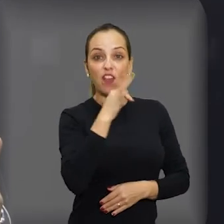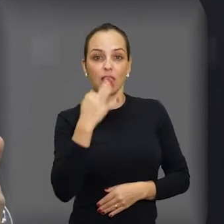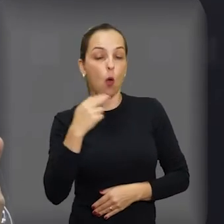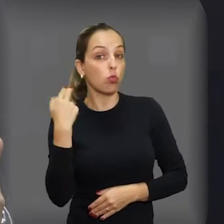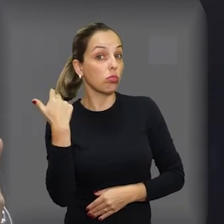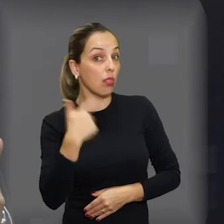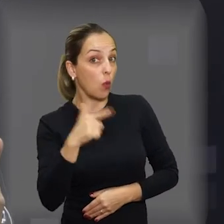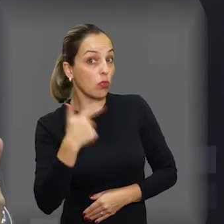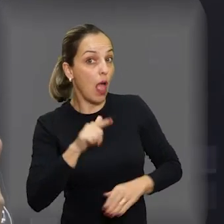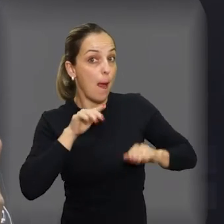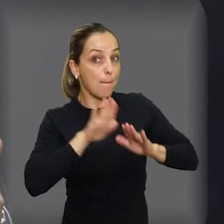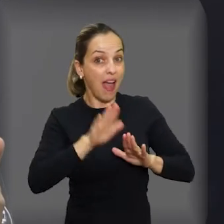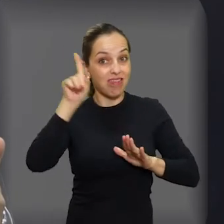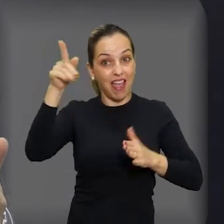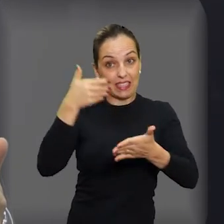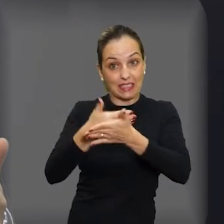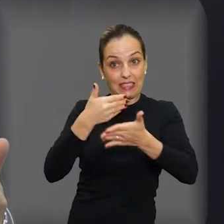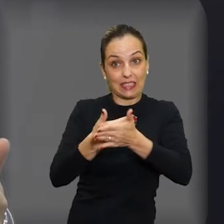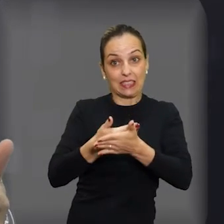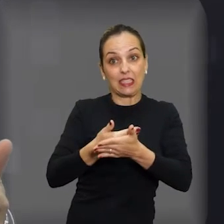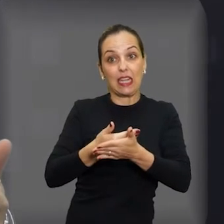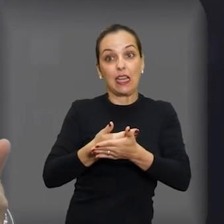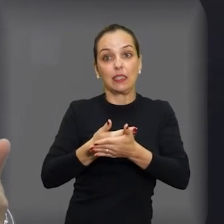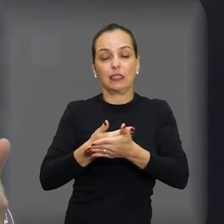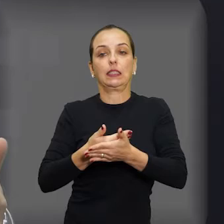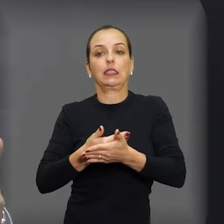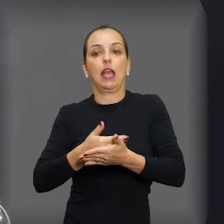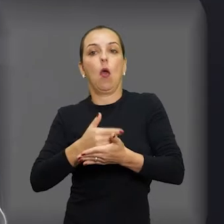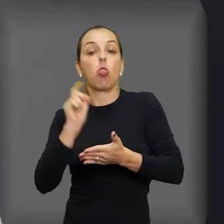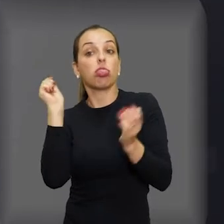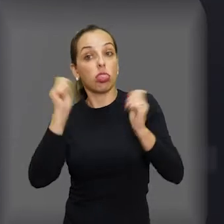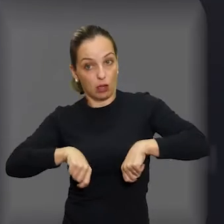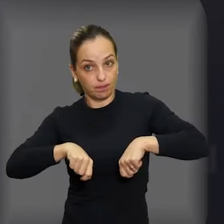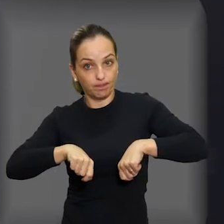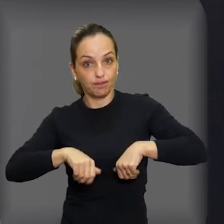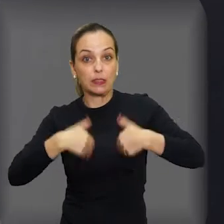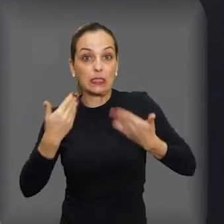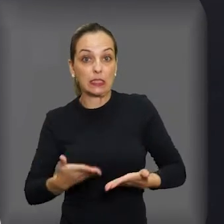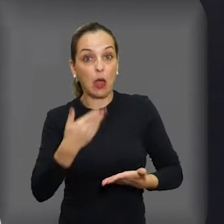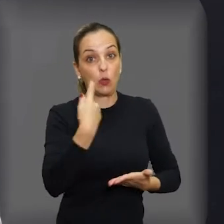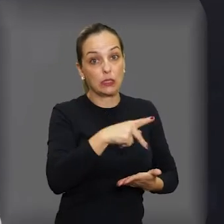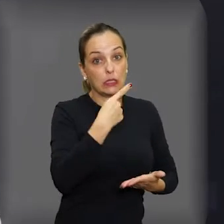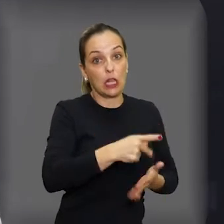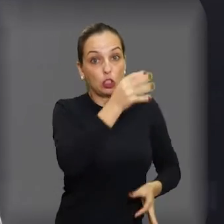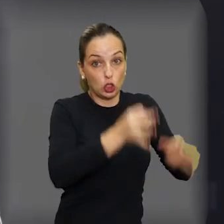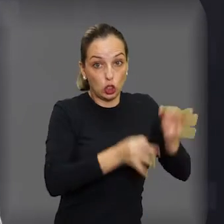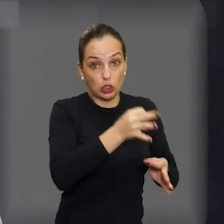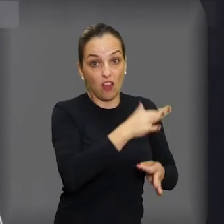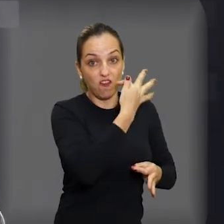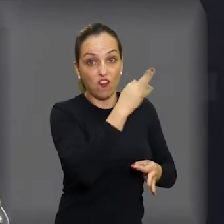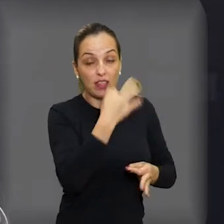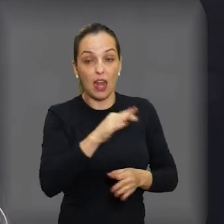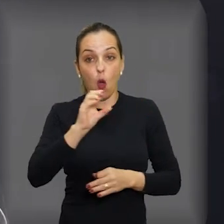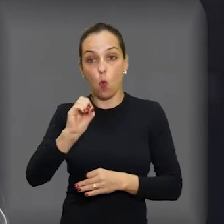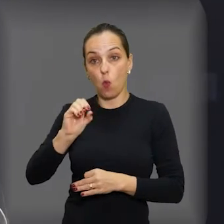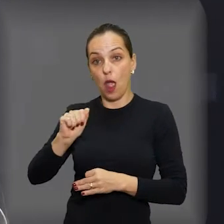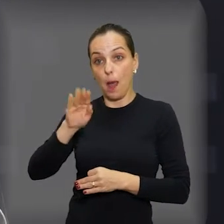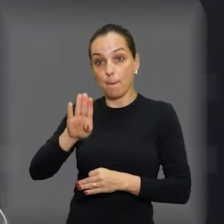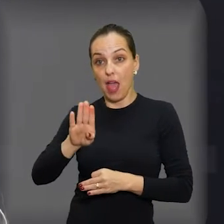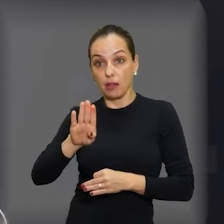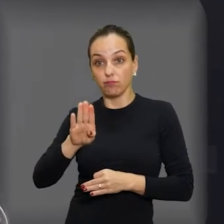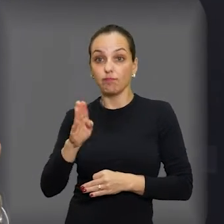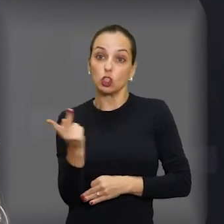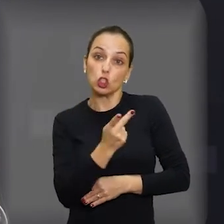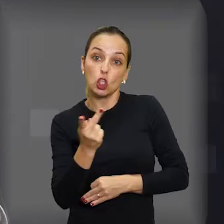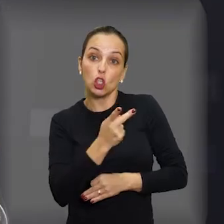há Defensoria Pública da União, a mais próxima daqui é de Ribeirão Preto, então aqui há um convênio da Justiça Federal com a OAB,